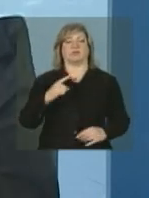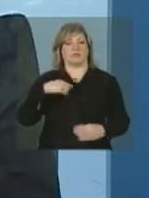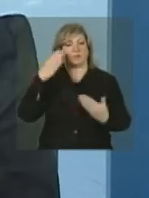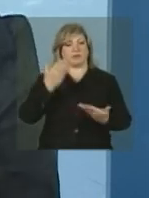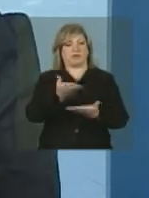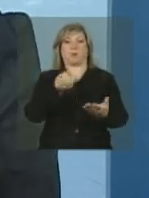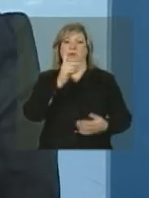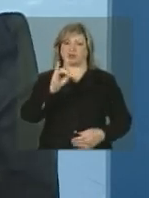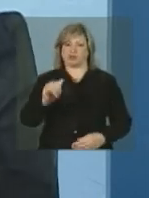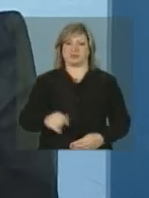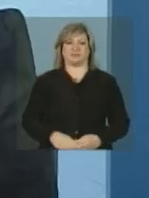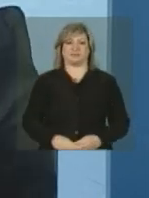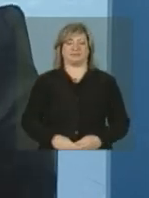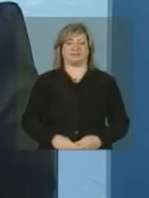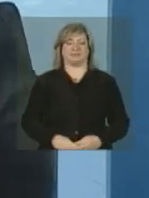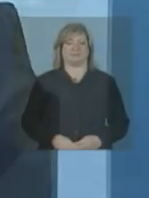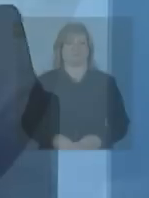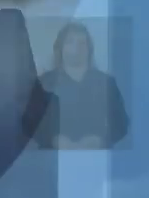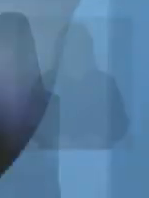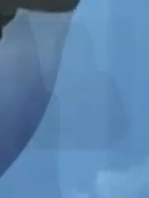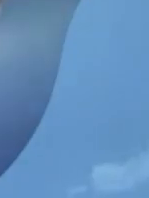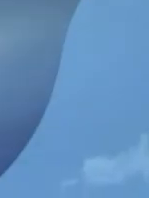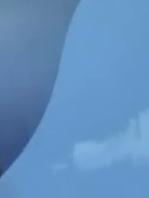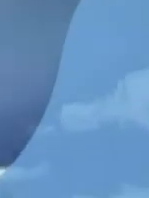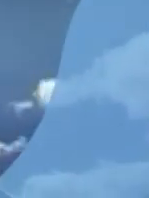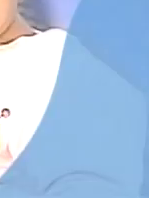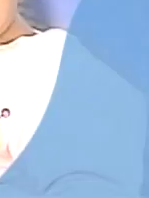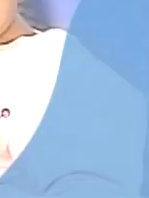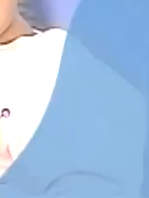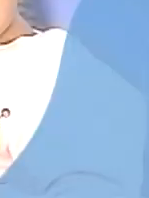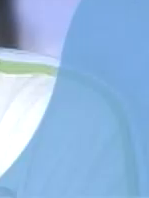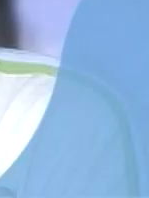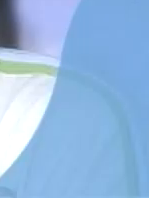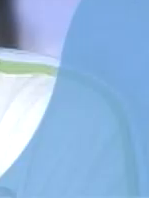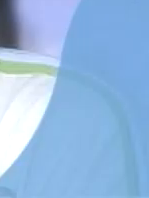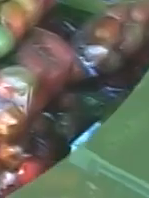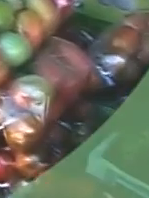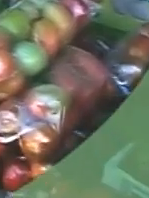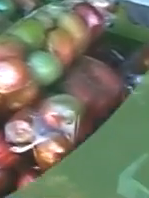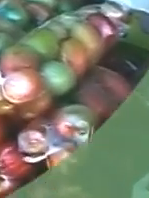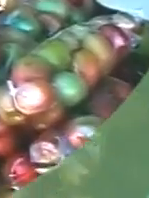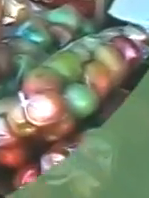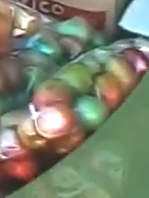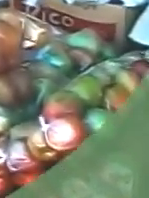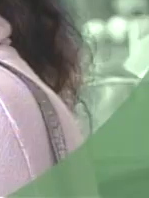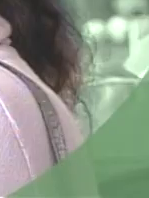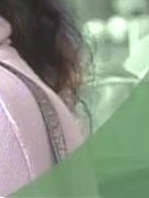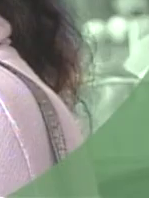você, um bom dia. Até mais.